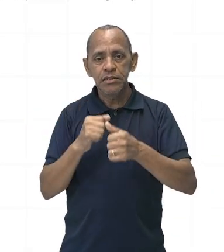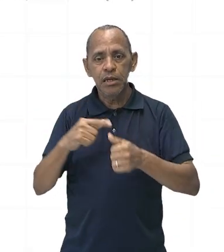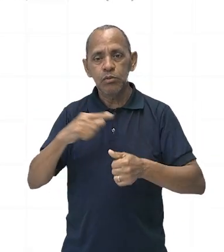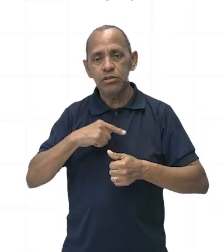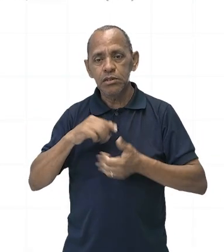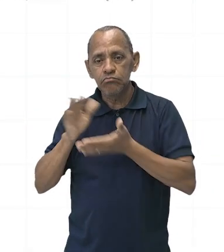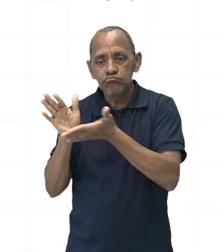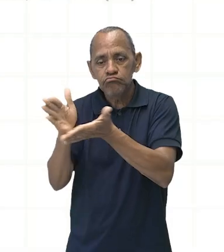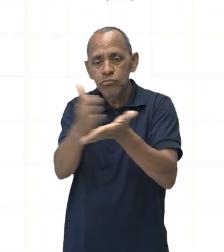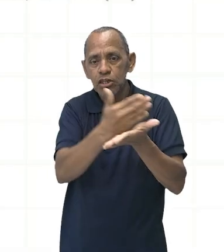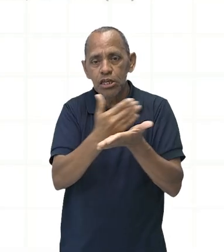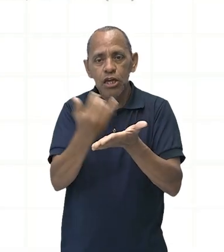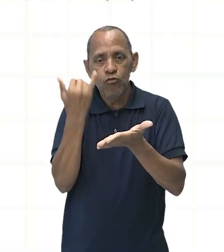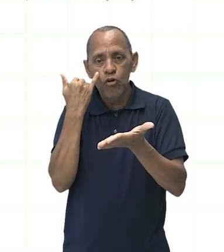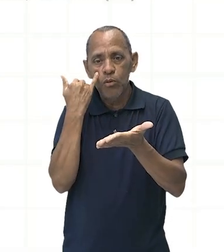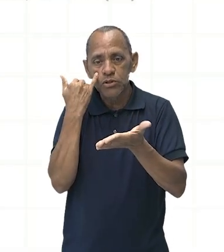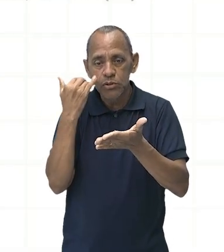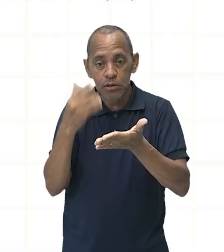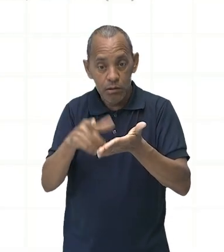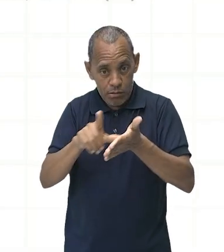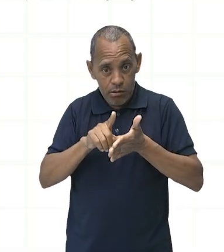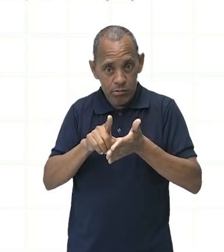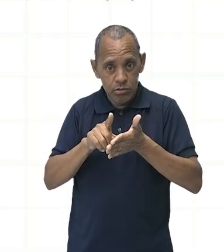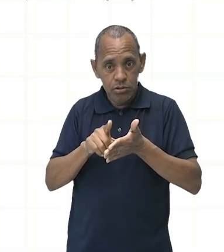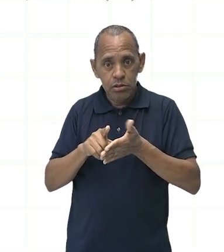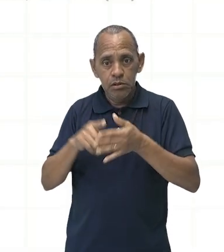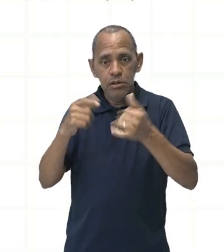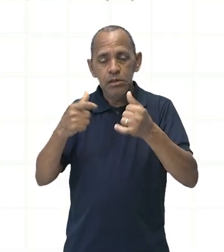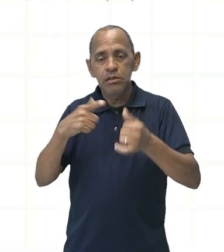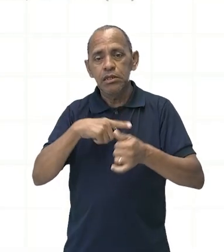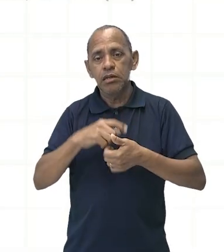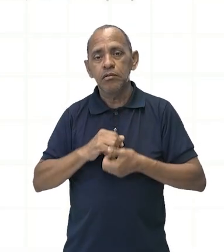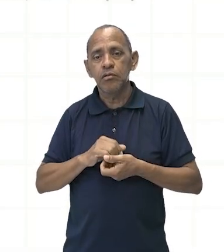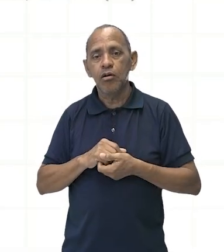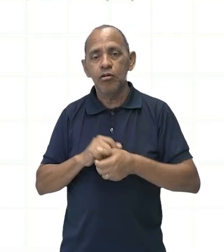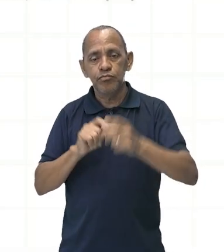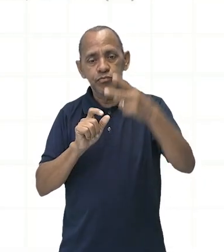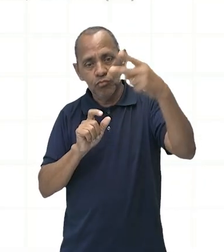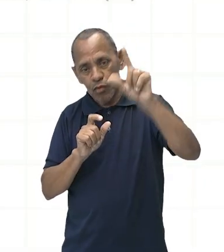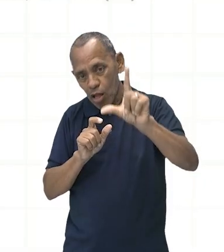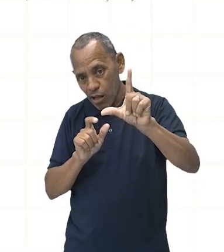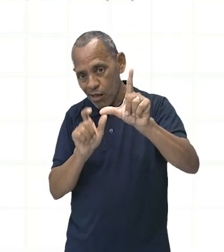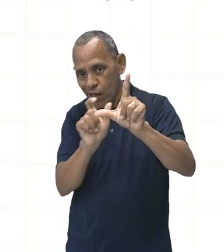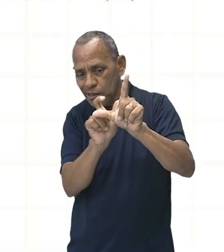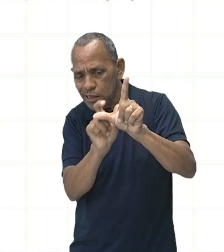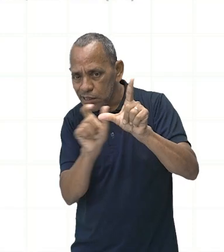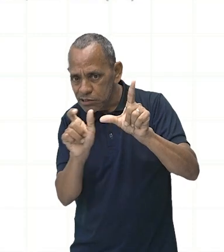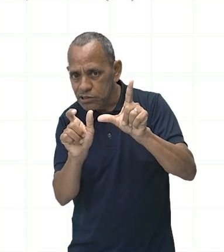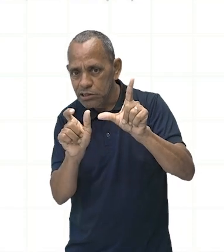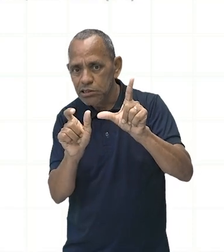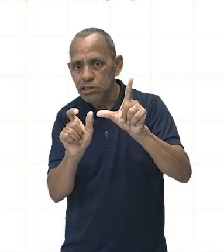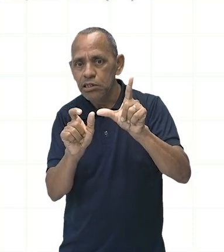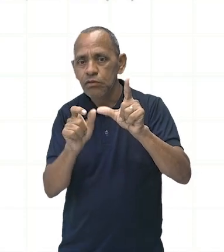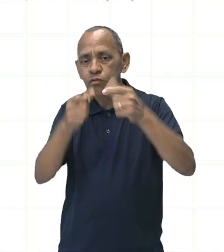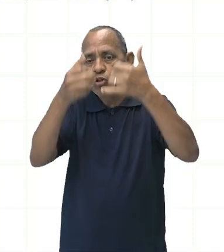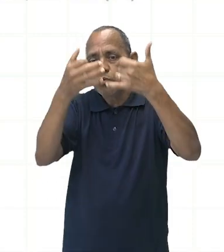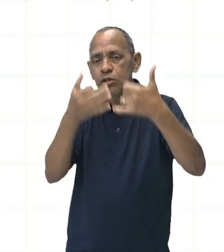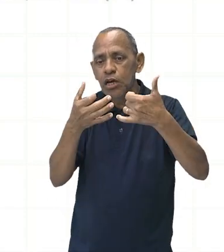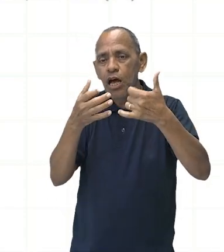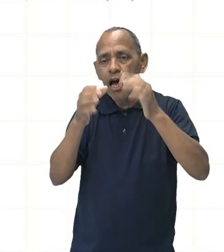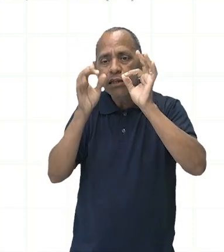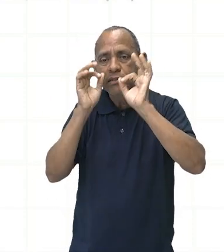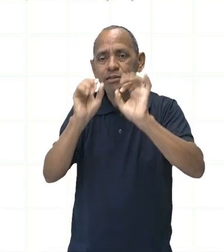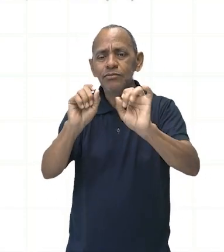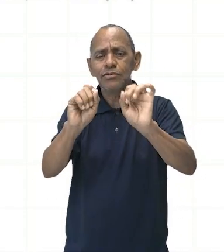dessa informação, antes de prosseguir, é que nós temos uma legenda que vai nos dizer o que nós precisamos